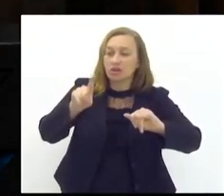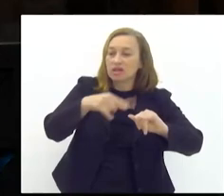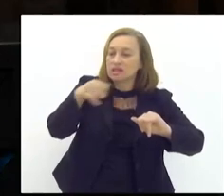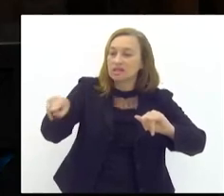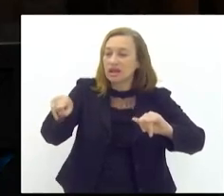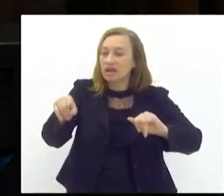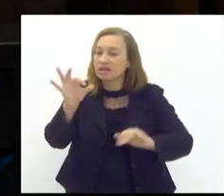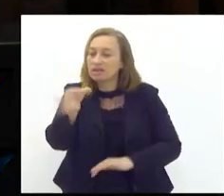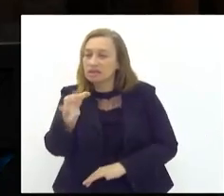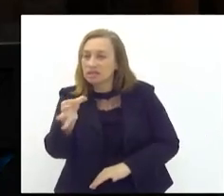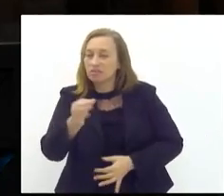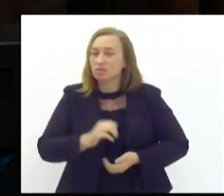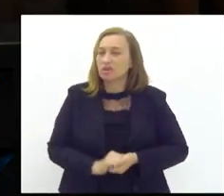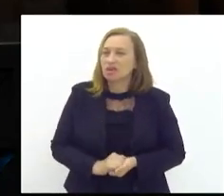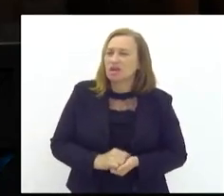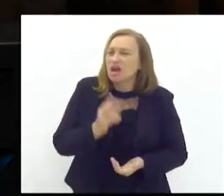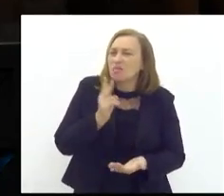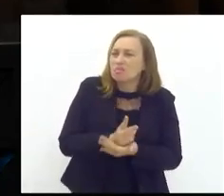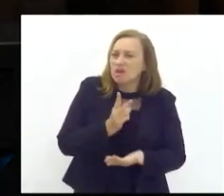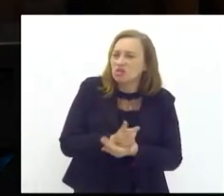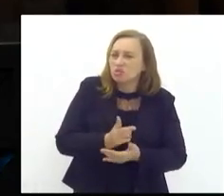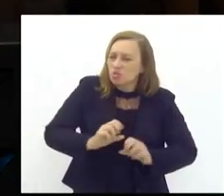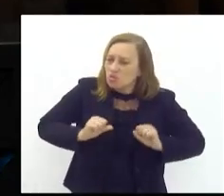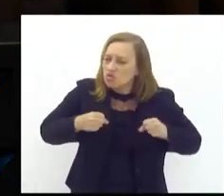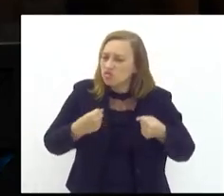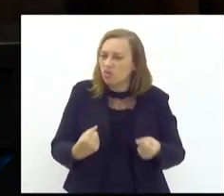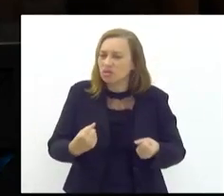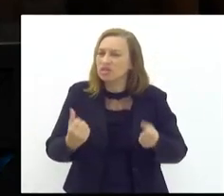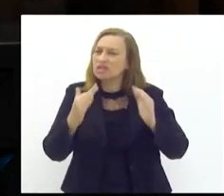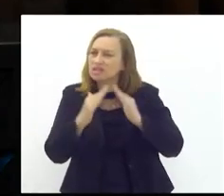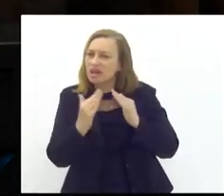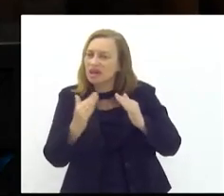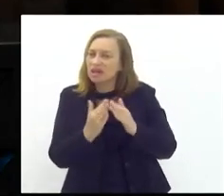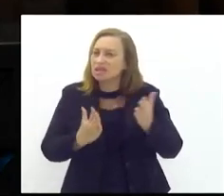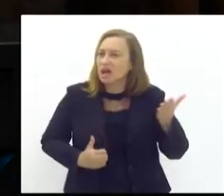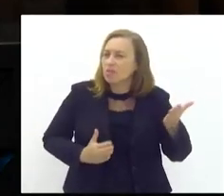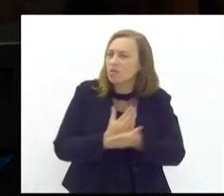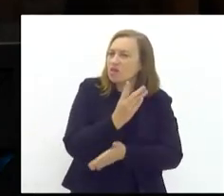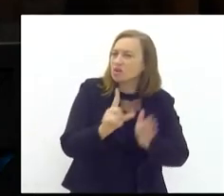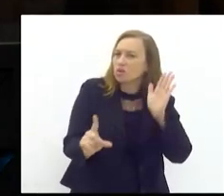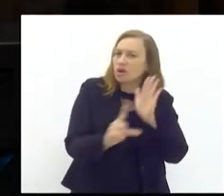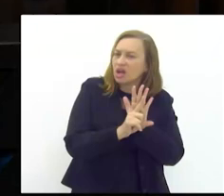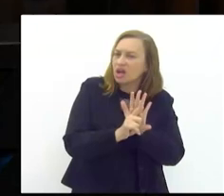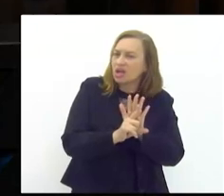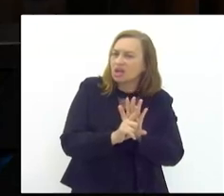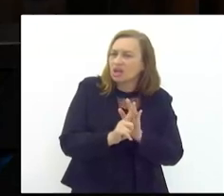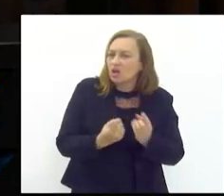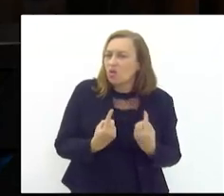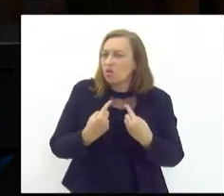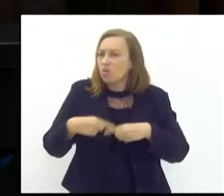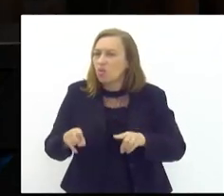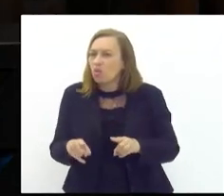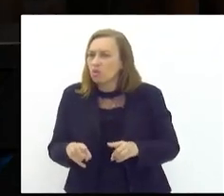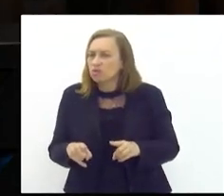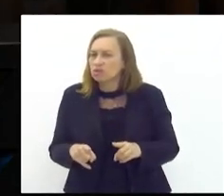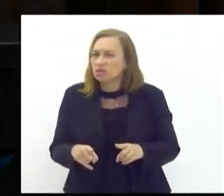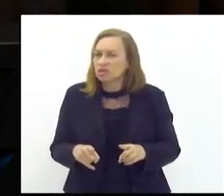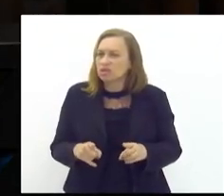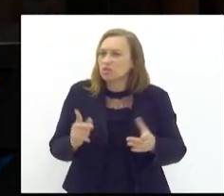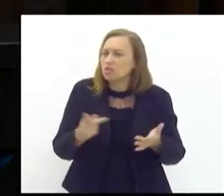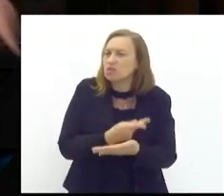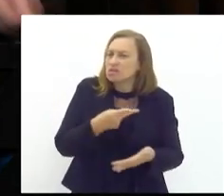foram cortadas apesar do esforço dessa casa de ter aprovado uma lei que combateu a covardia do governador